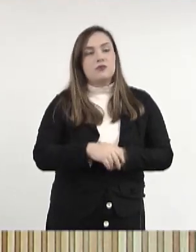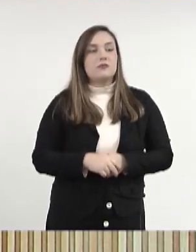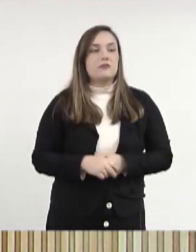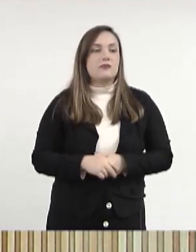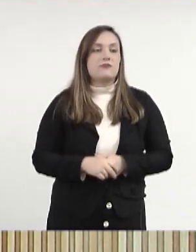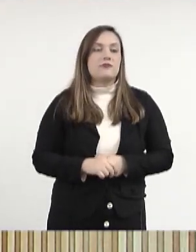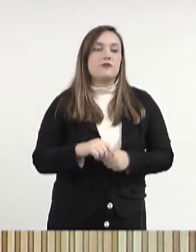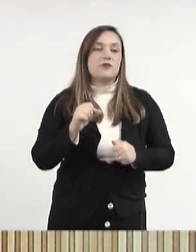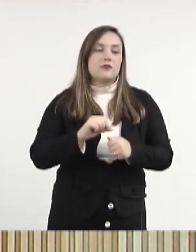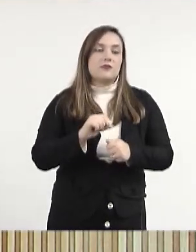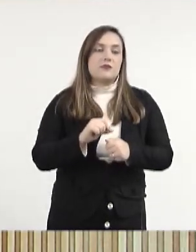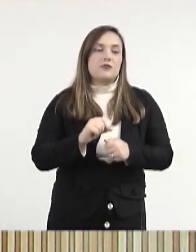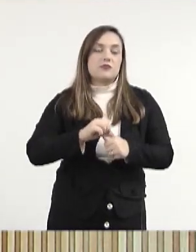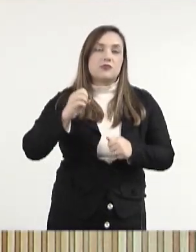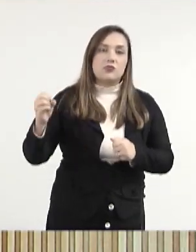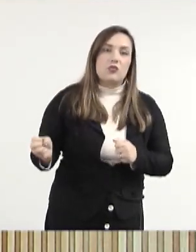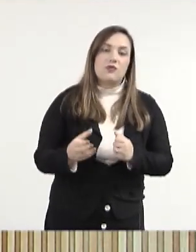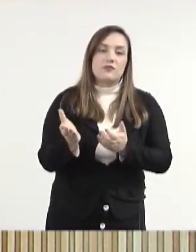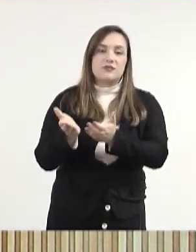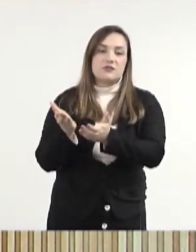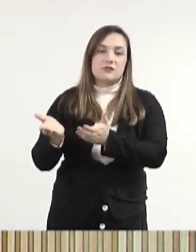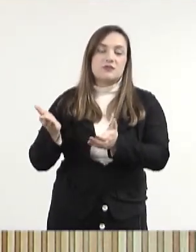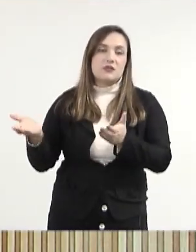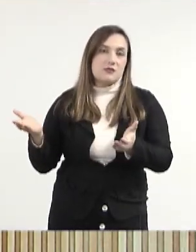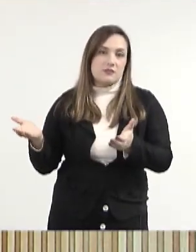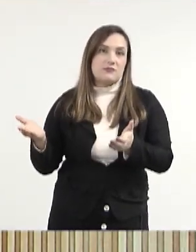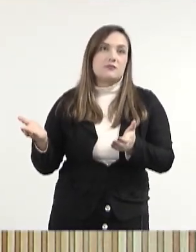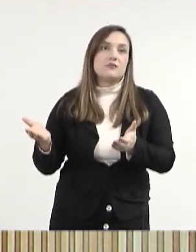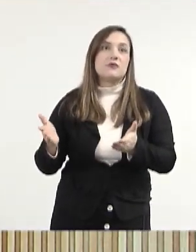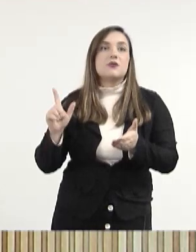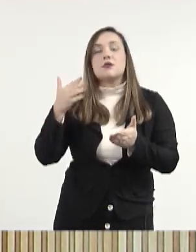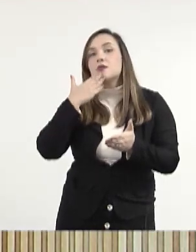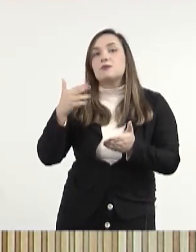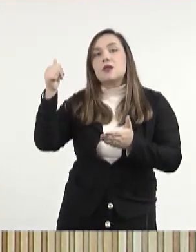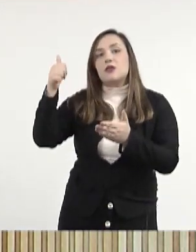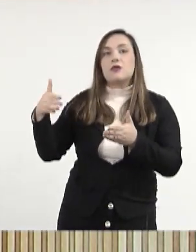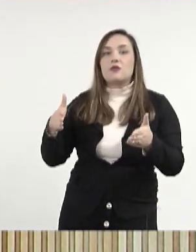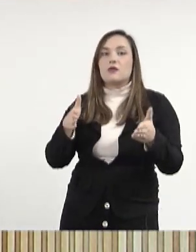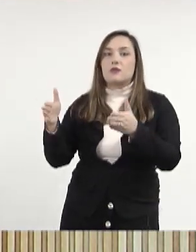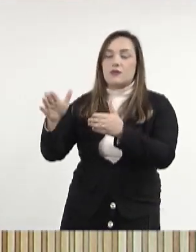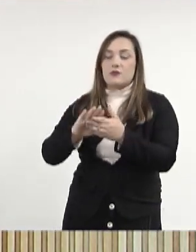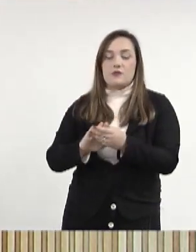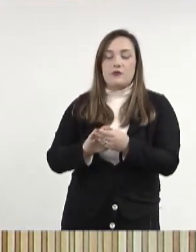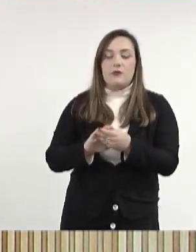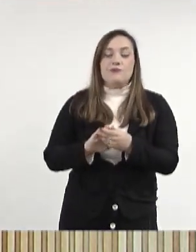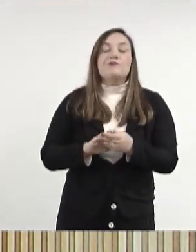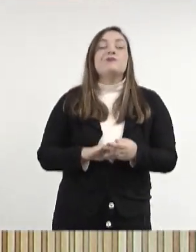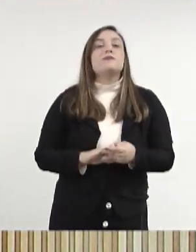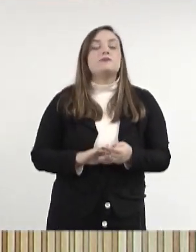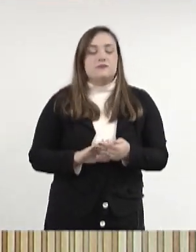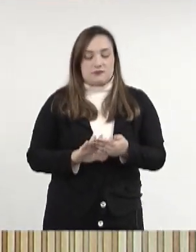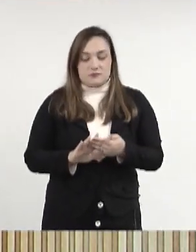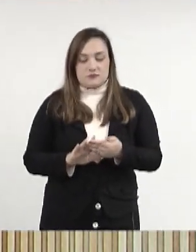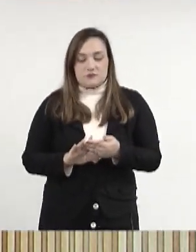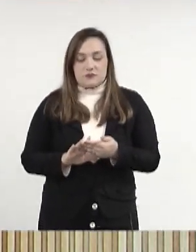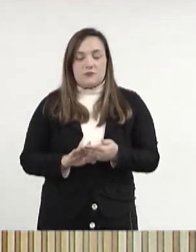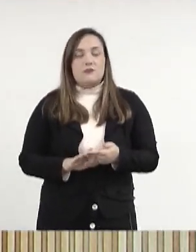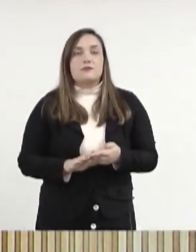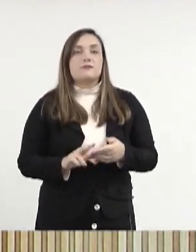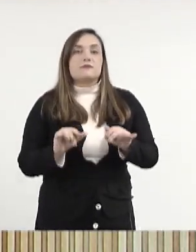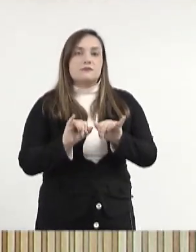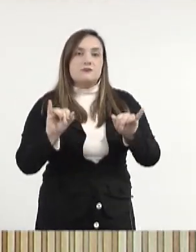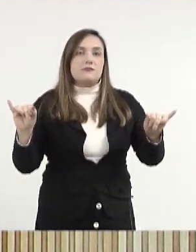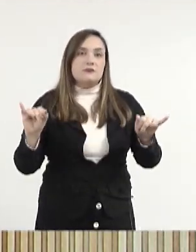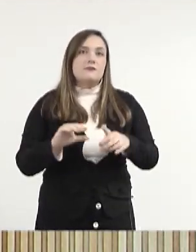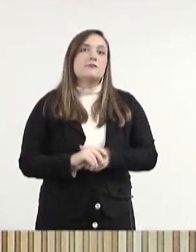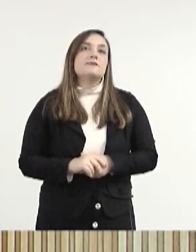a relicitação, ou seja, uma nova licitação, é o melhor caminho. A medida, aliás, esse anúncio